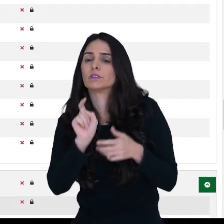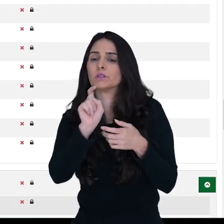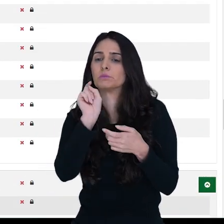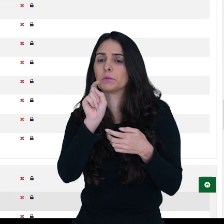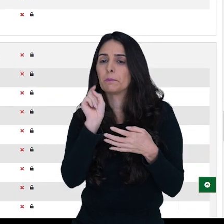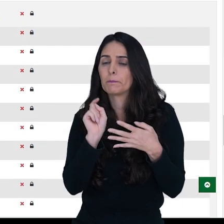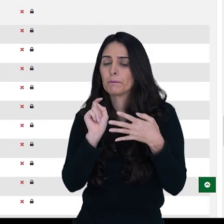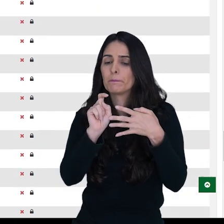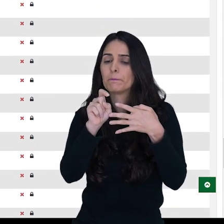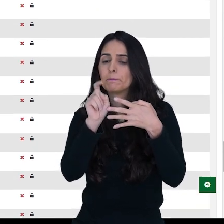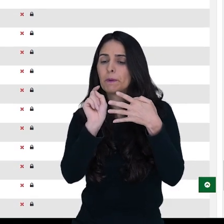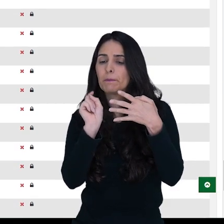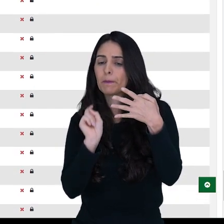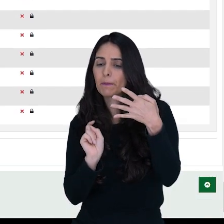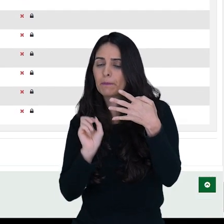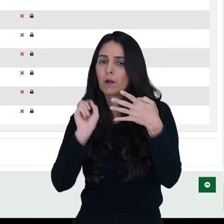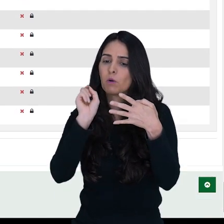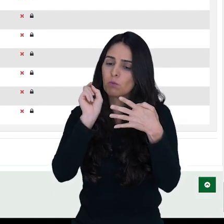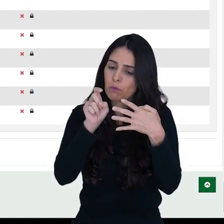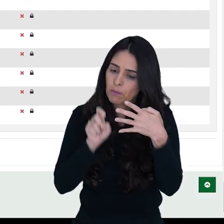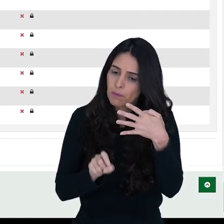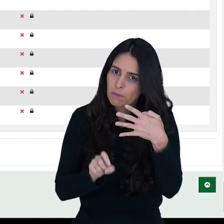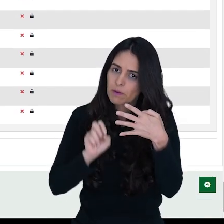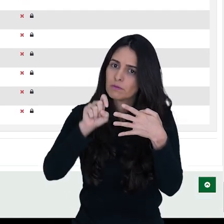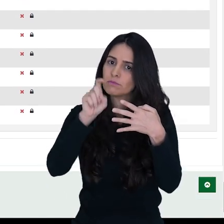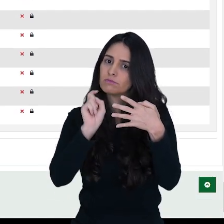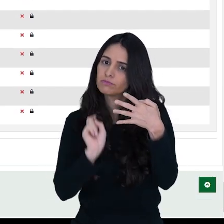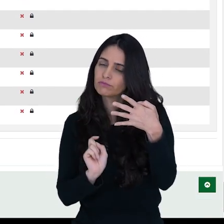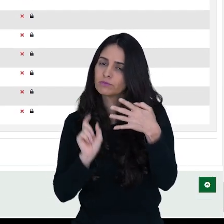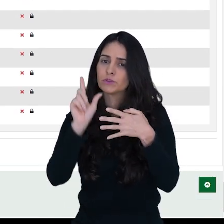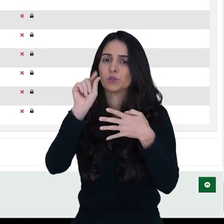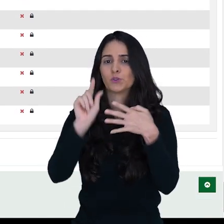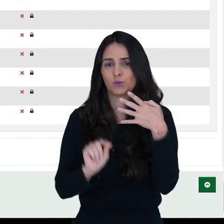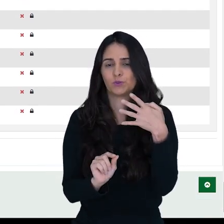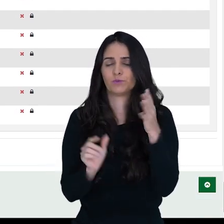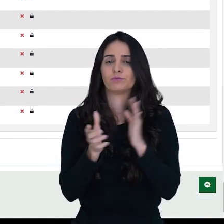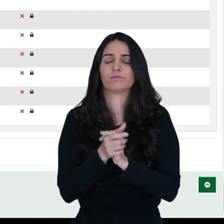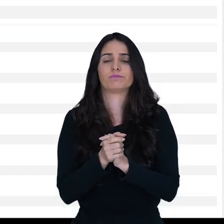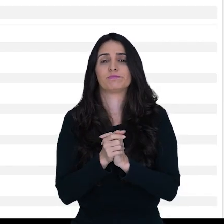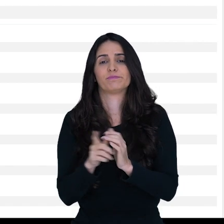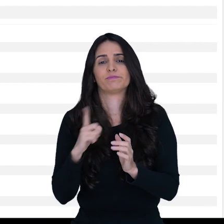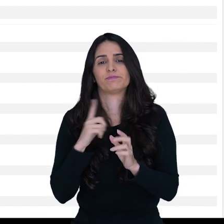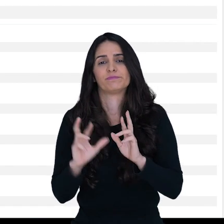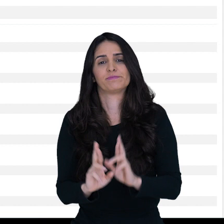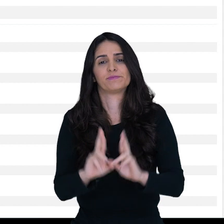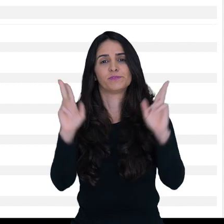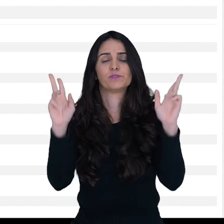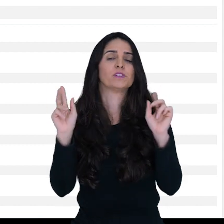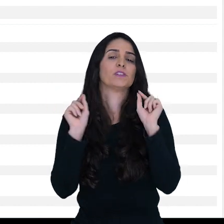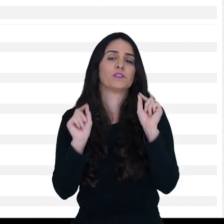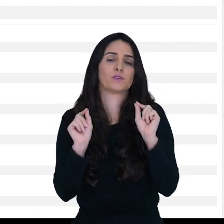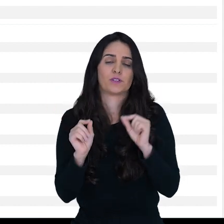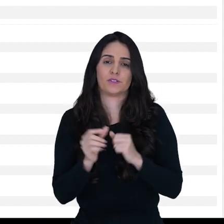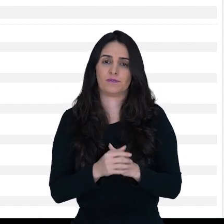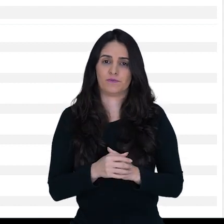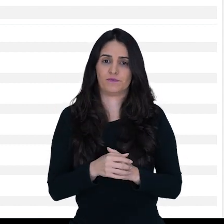quais você quer marcar ou desmarcar Então você vai para a próxima etapa